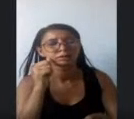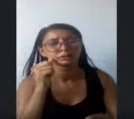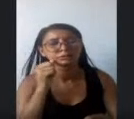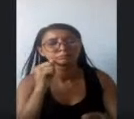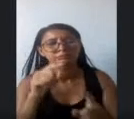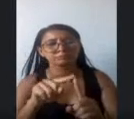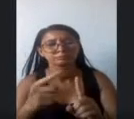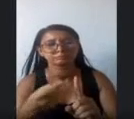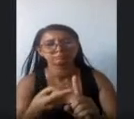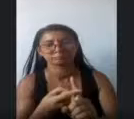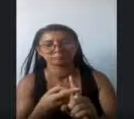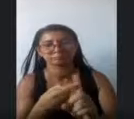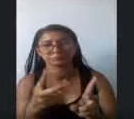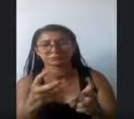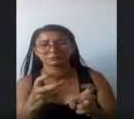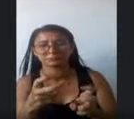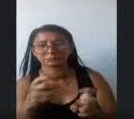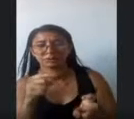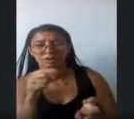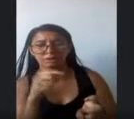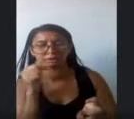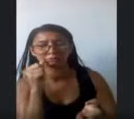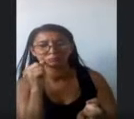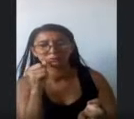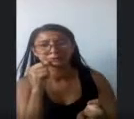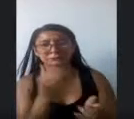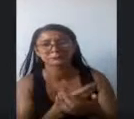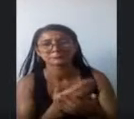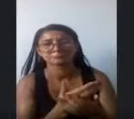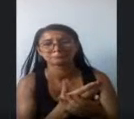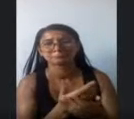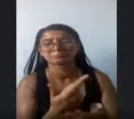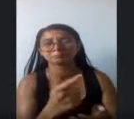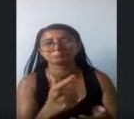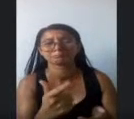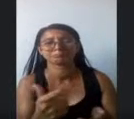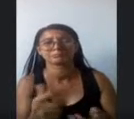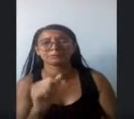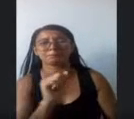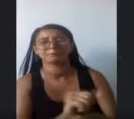escolaridade incompleta, onde se concentra o maior número de casos, né? Então, a